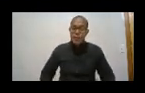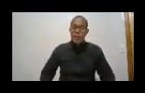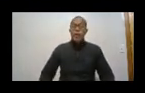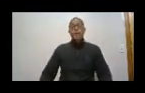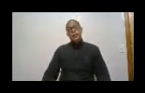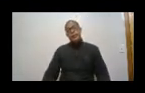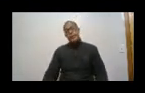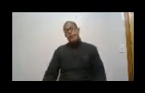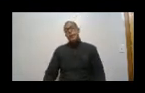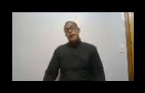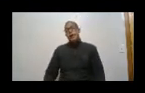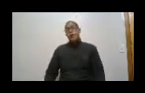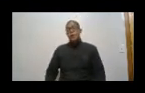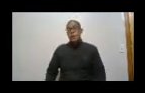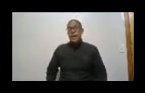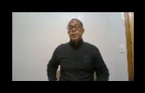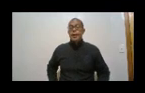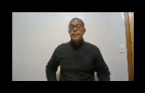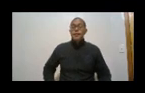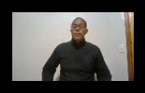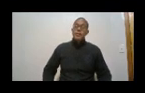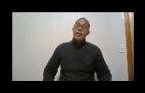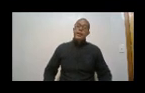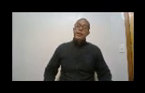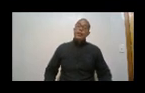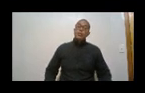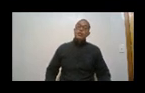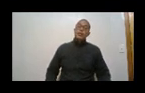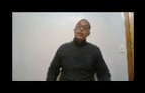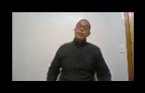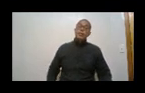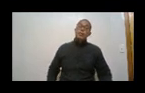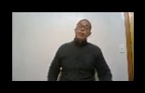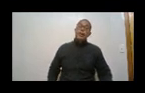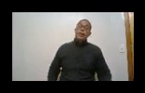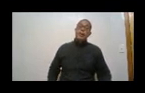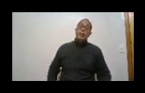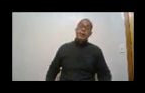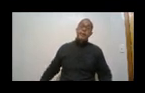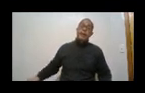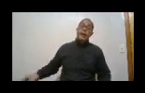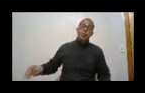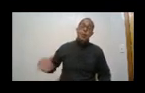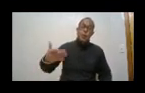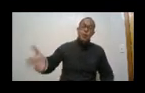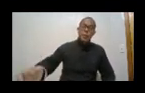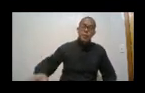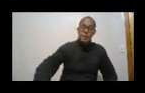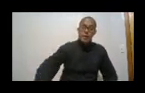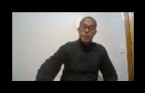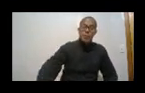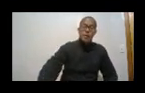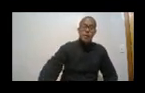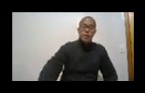droga fora, ou vice-versa, ao contrário, né? O seu organismo atua